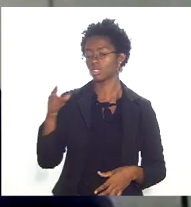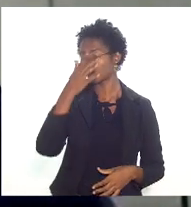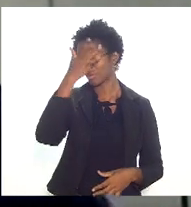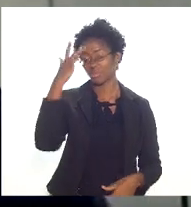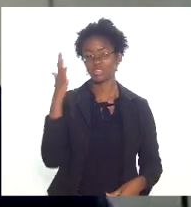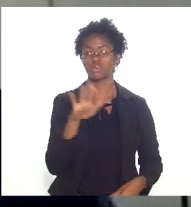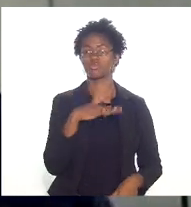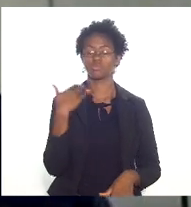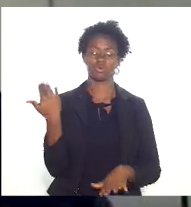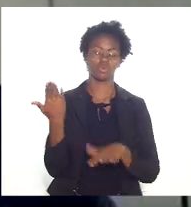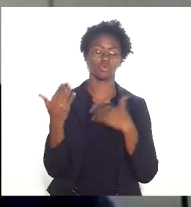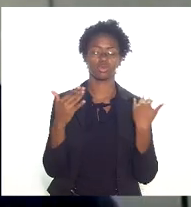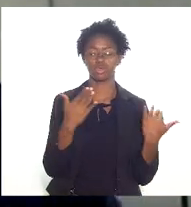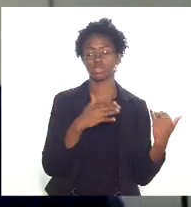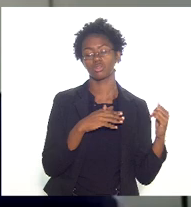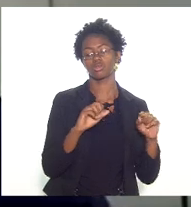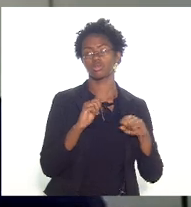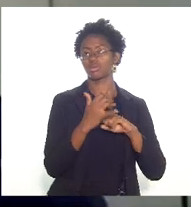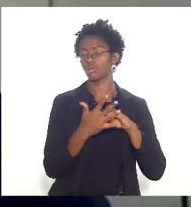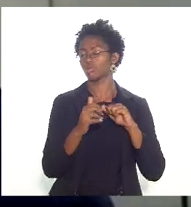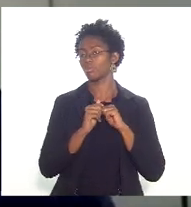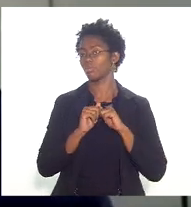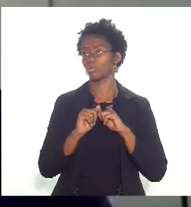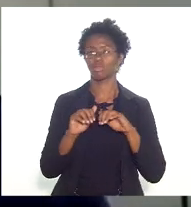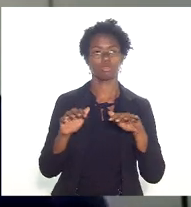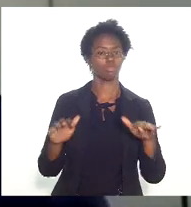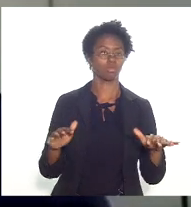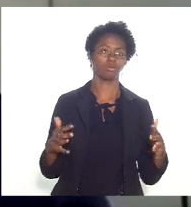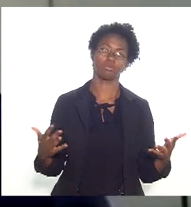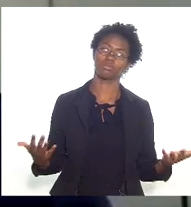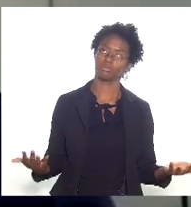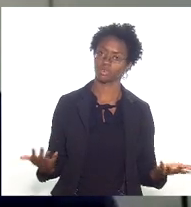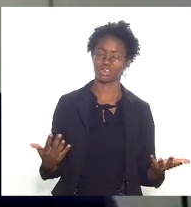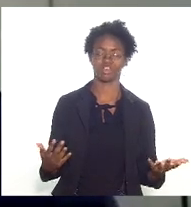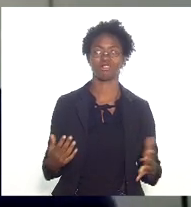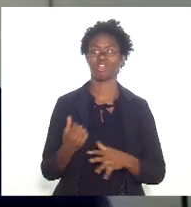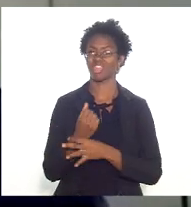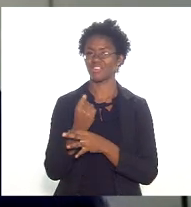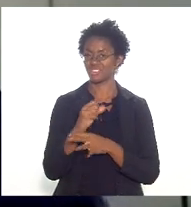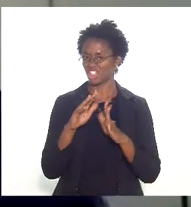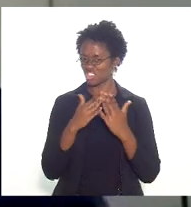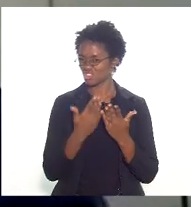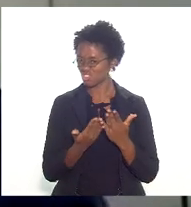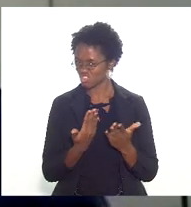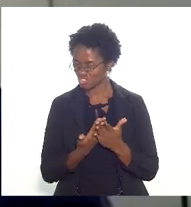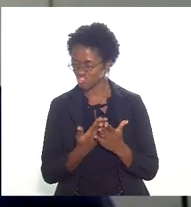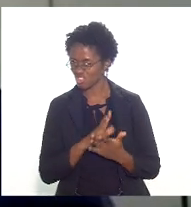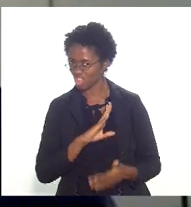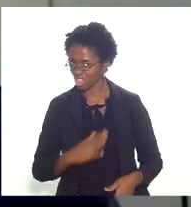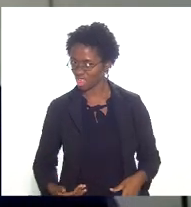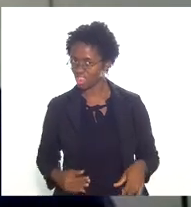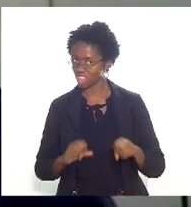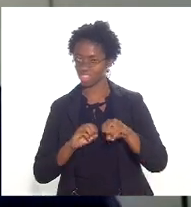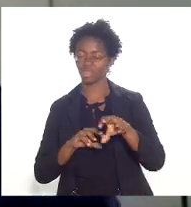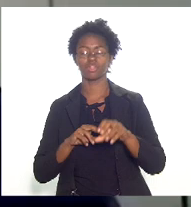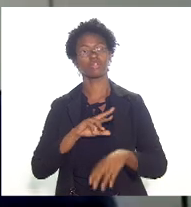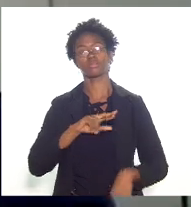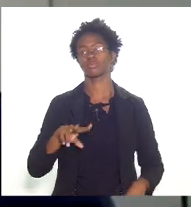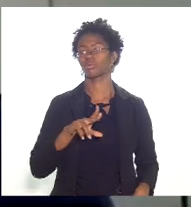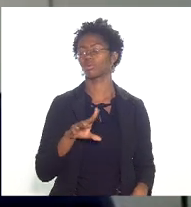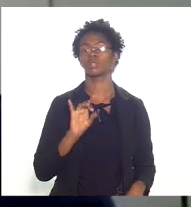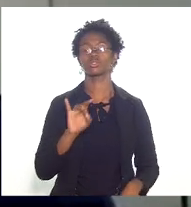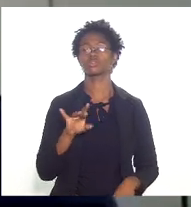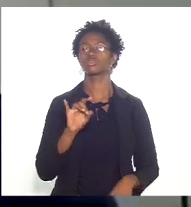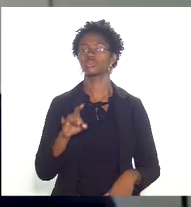morrendo pela maior pandemia que já atingiu o nosso país seja defender escola pública isso não é defender a educação isso é